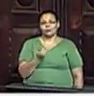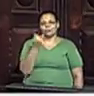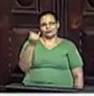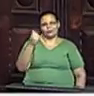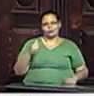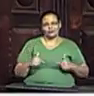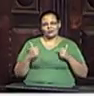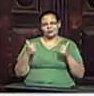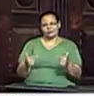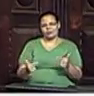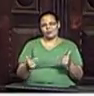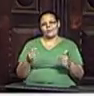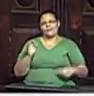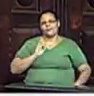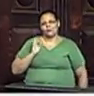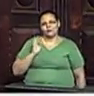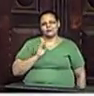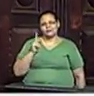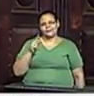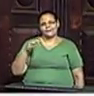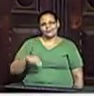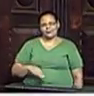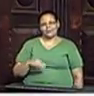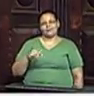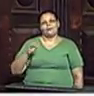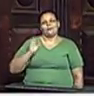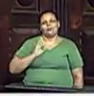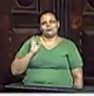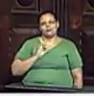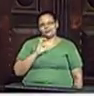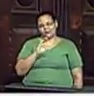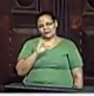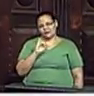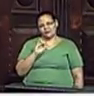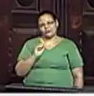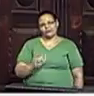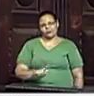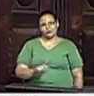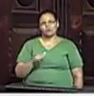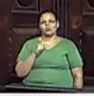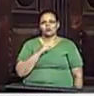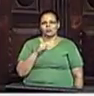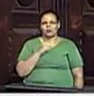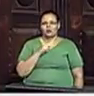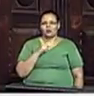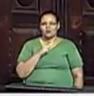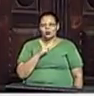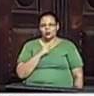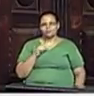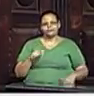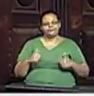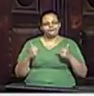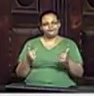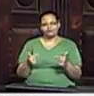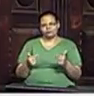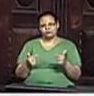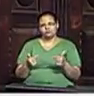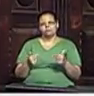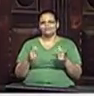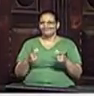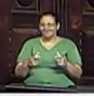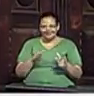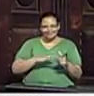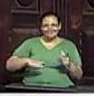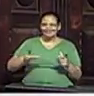ação da Polícia Militar e da Polícia Civil do Rio de Janeiro tenha uma efetividade naquela área. Aquela